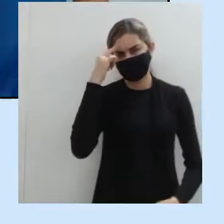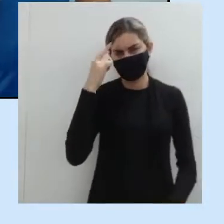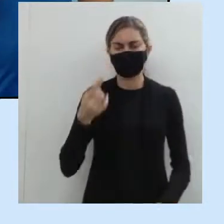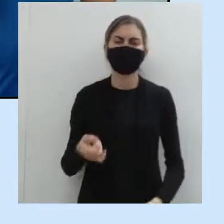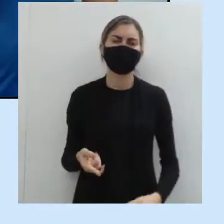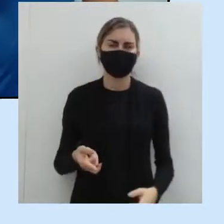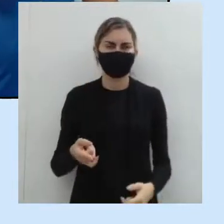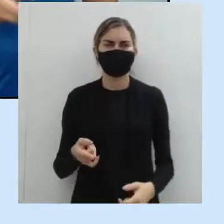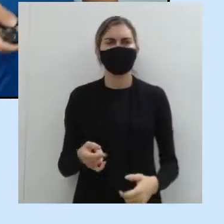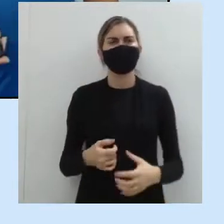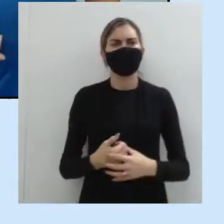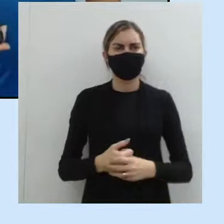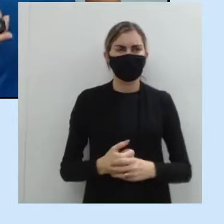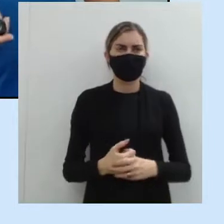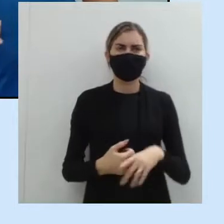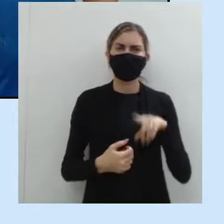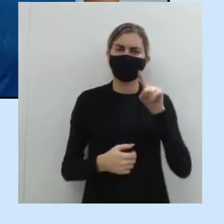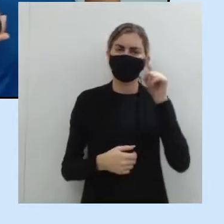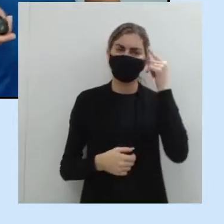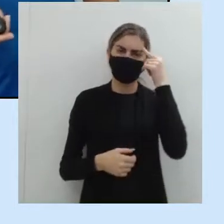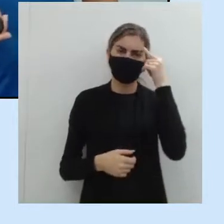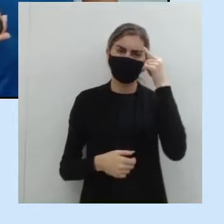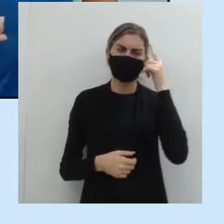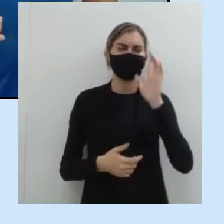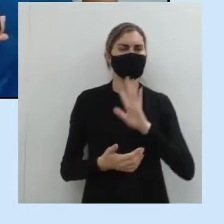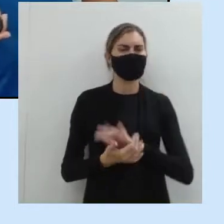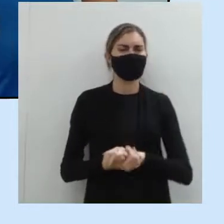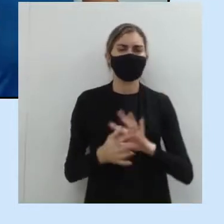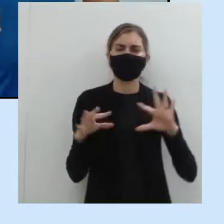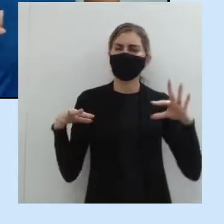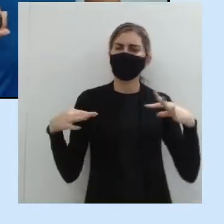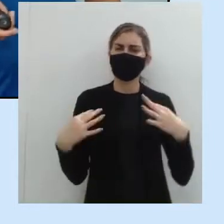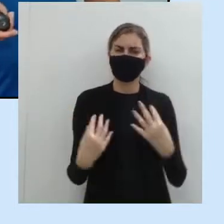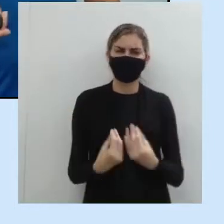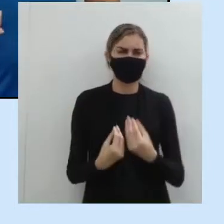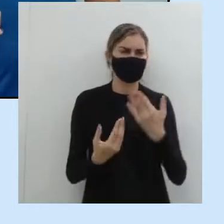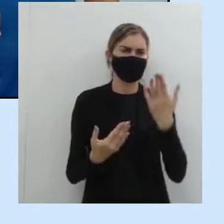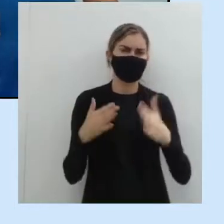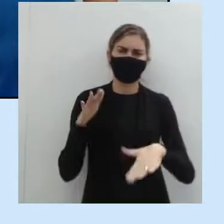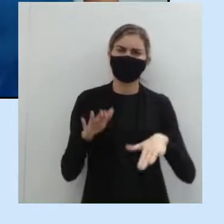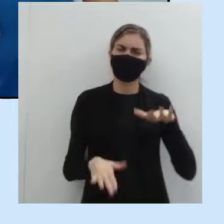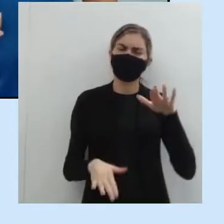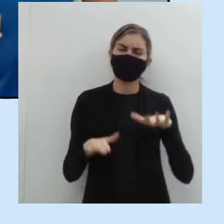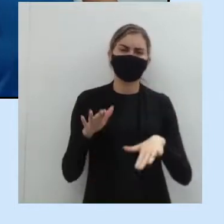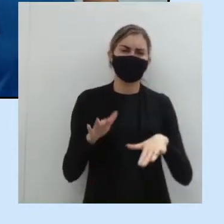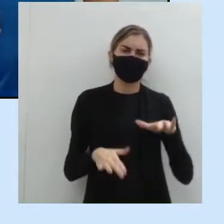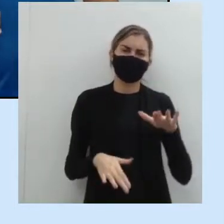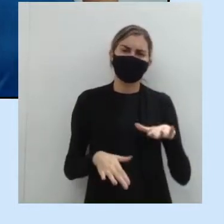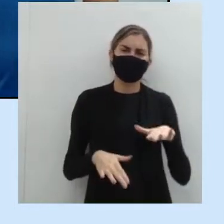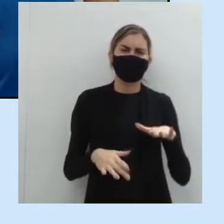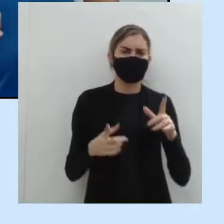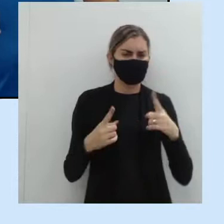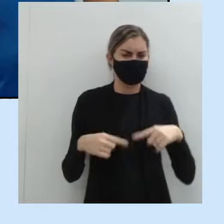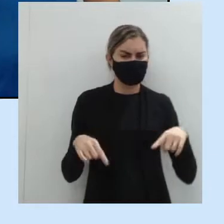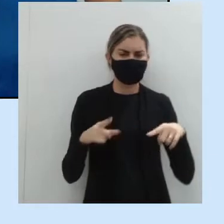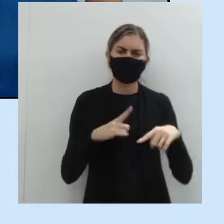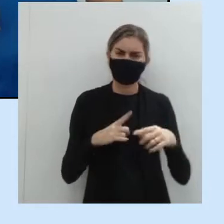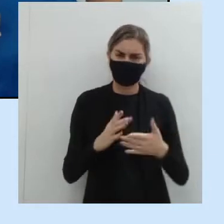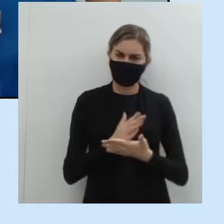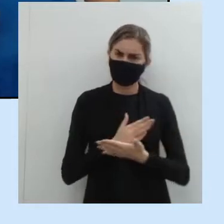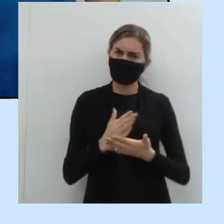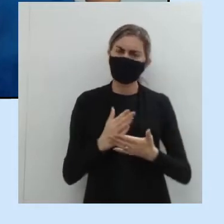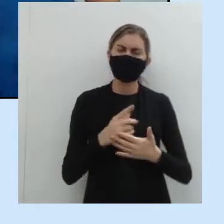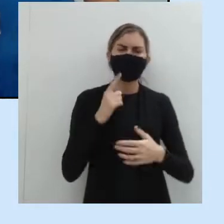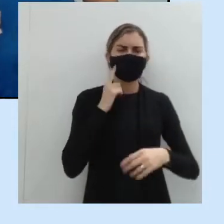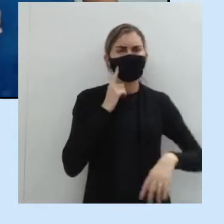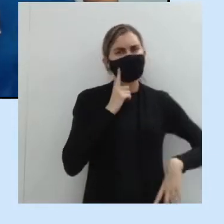certo? E aí eu penso, diante de todas essas possibilidades, a gente tem algum álibi